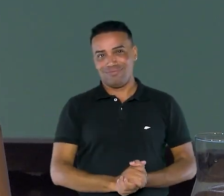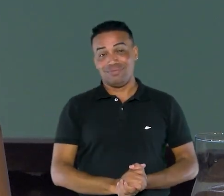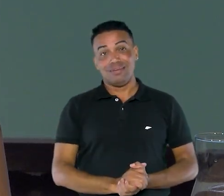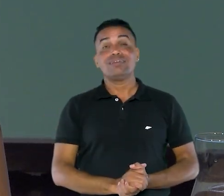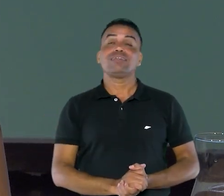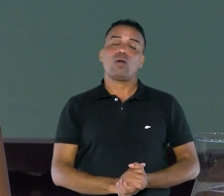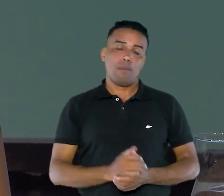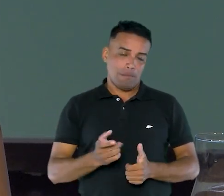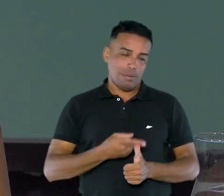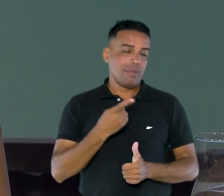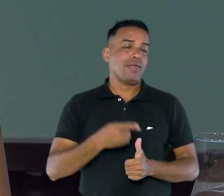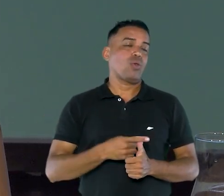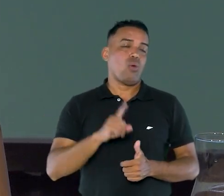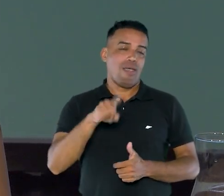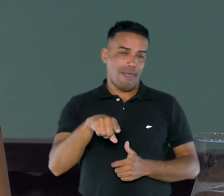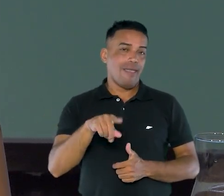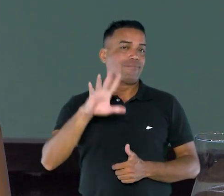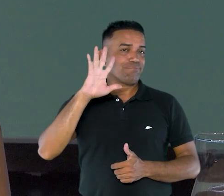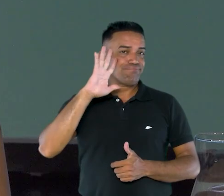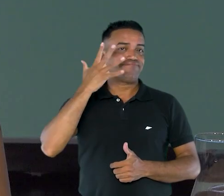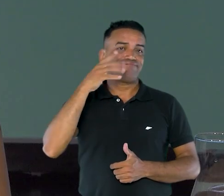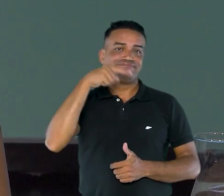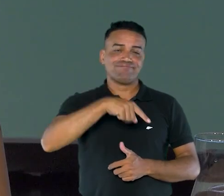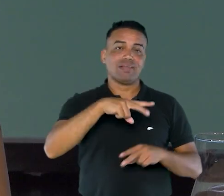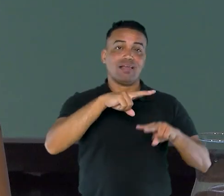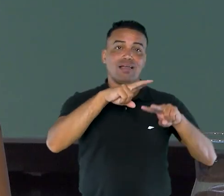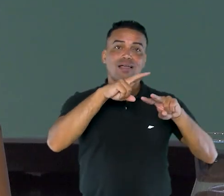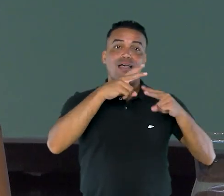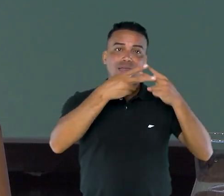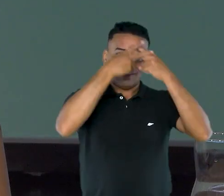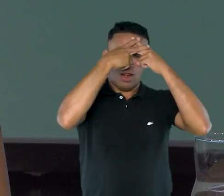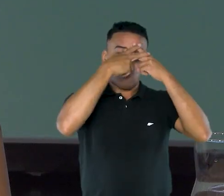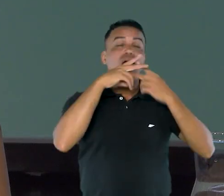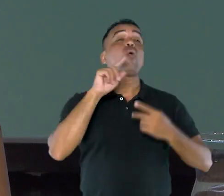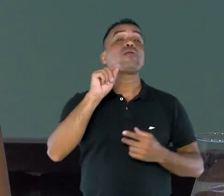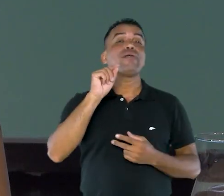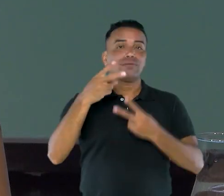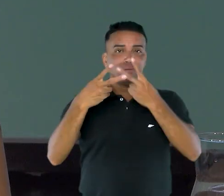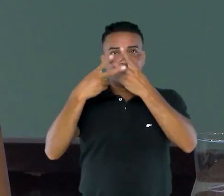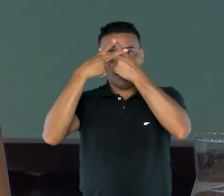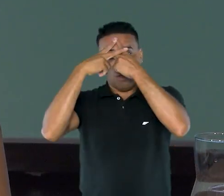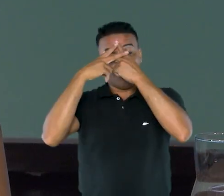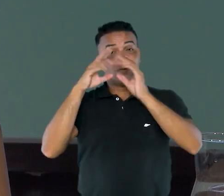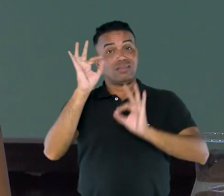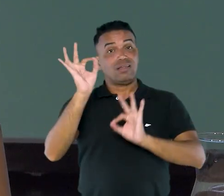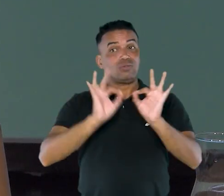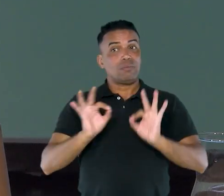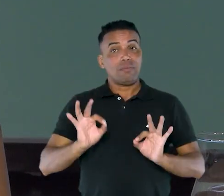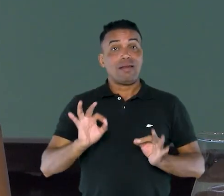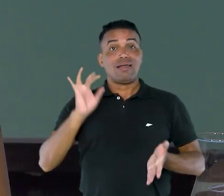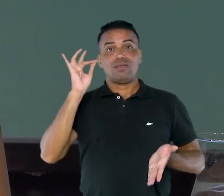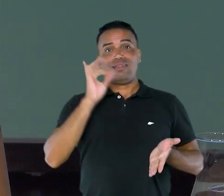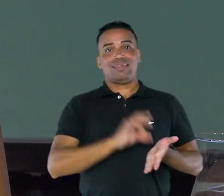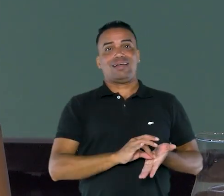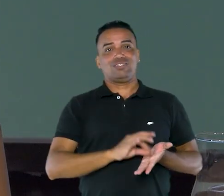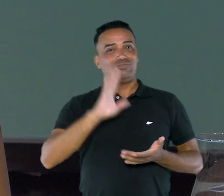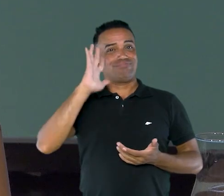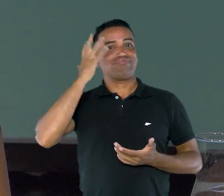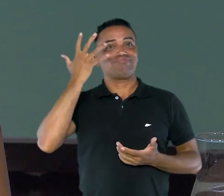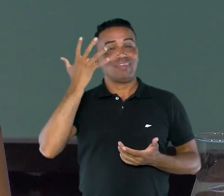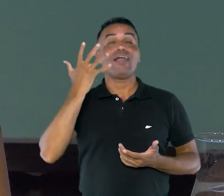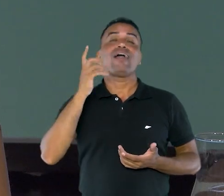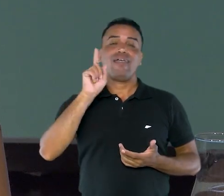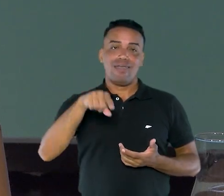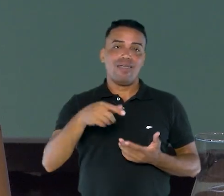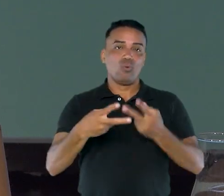pode contar com isso. E aí, o que é o trauma? Quando você não está preparado para a realidade.